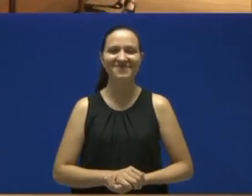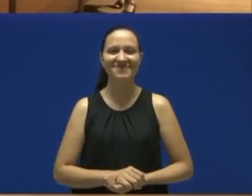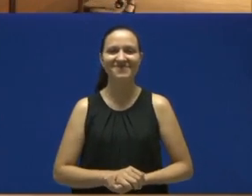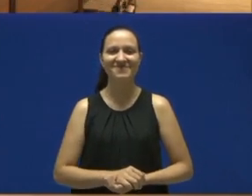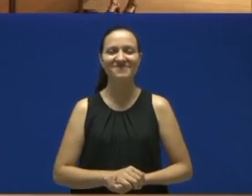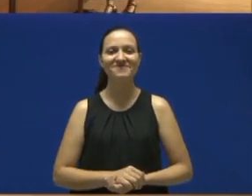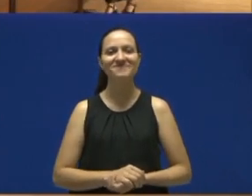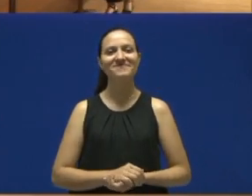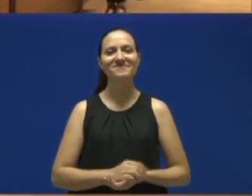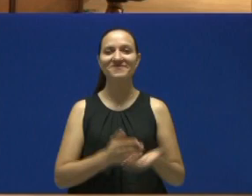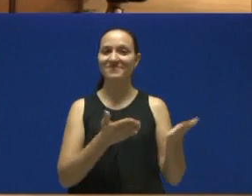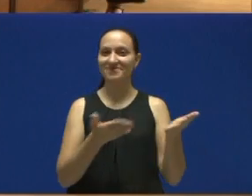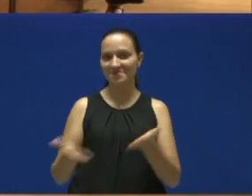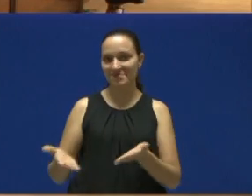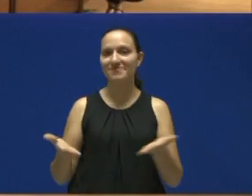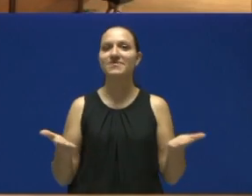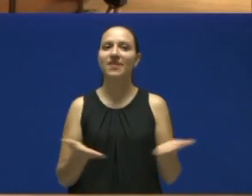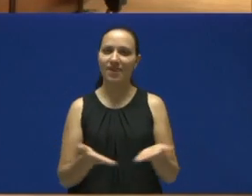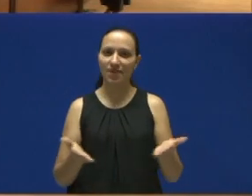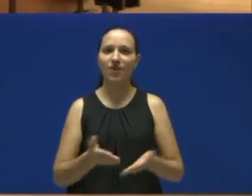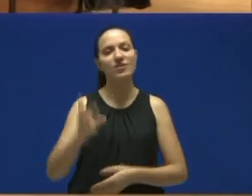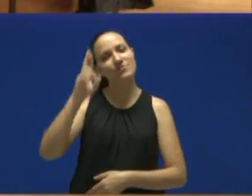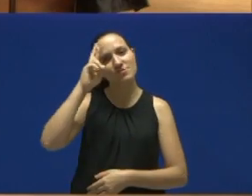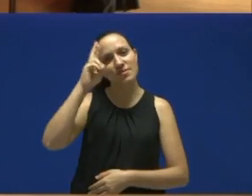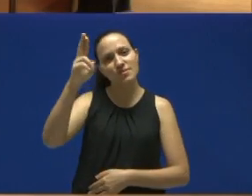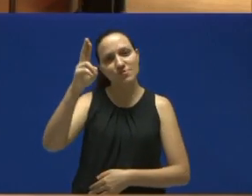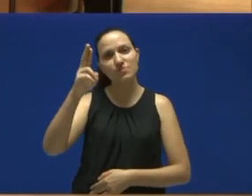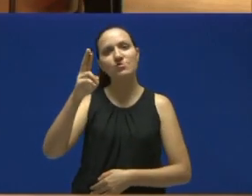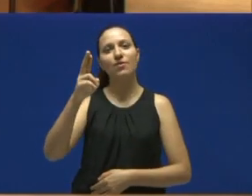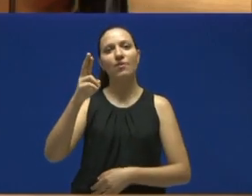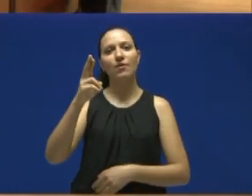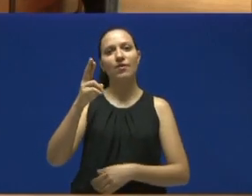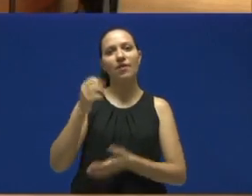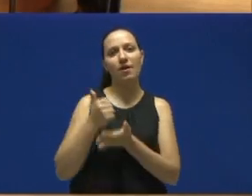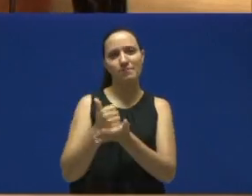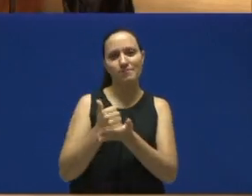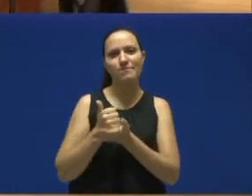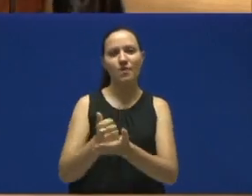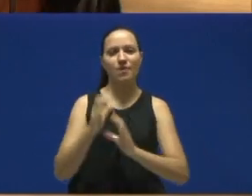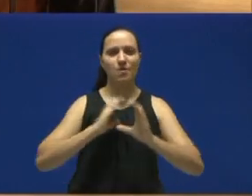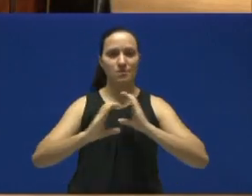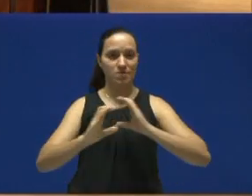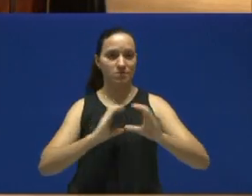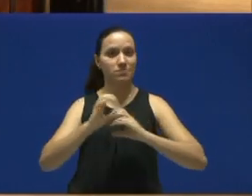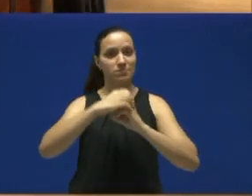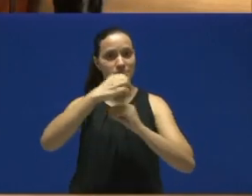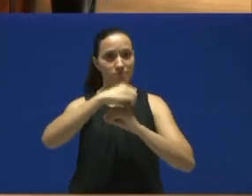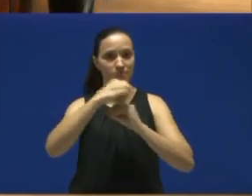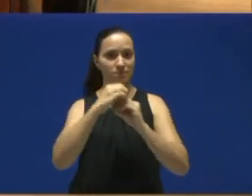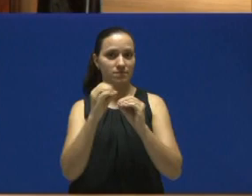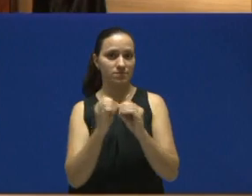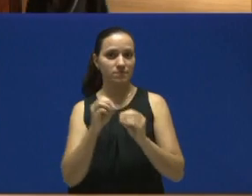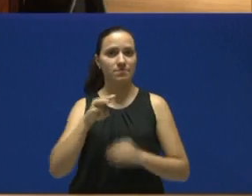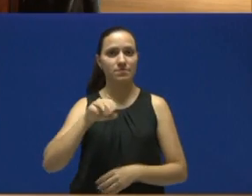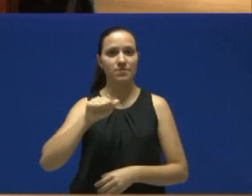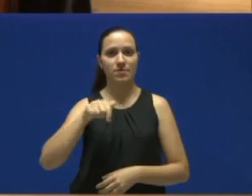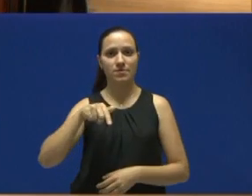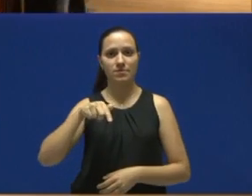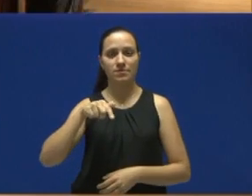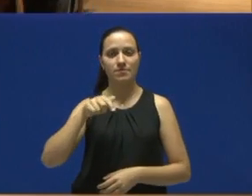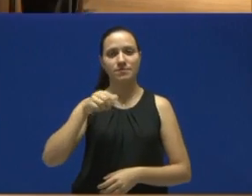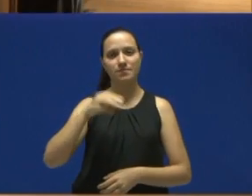convidamos ao palco o diretor da assessoria de comunicação da ufmg magno luiz medeiros da silva